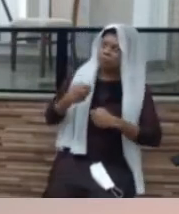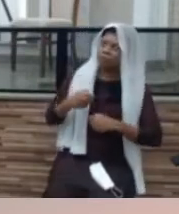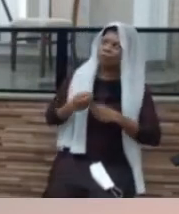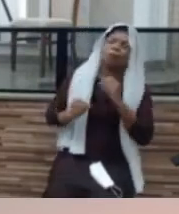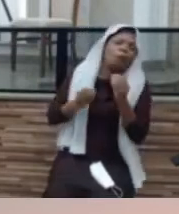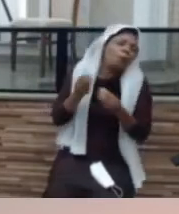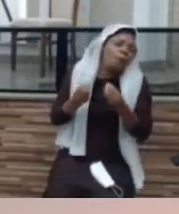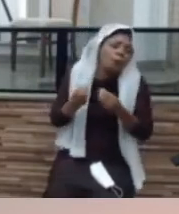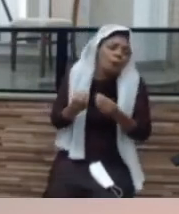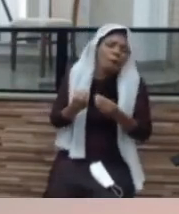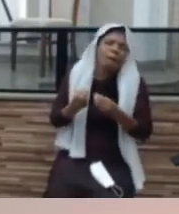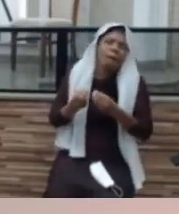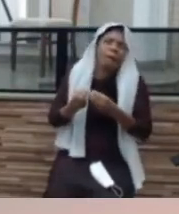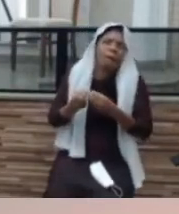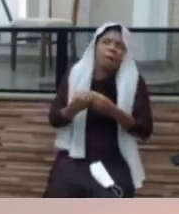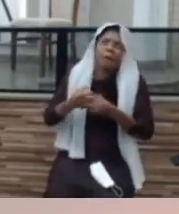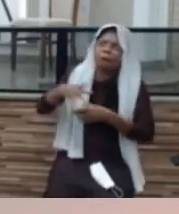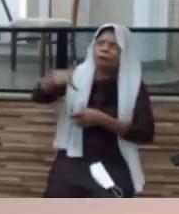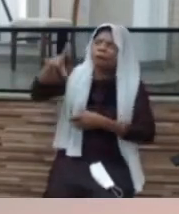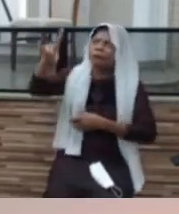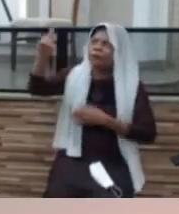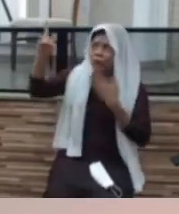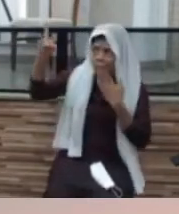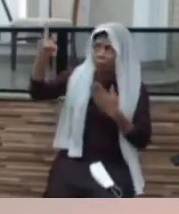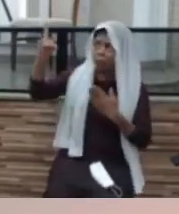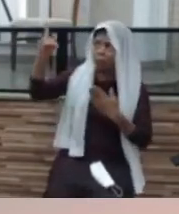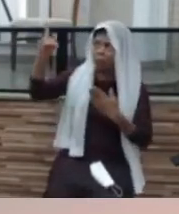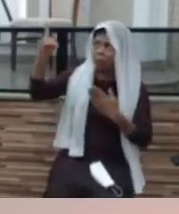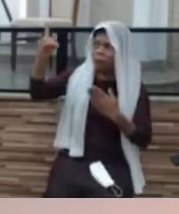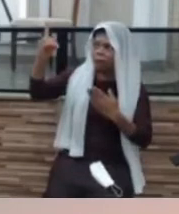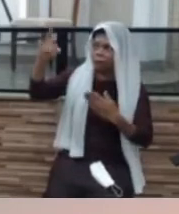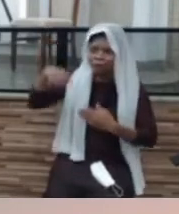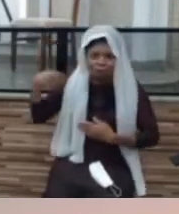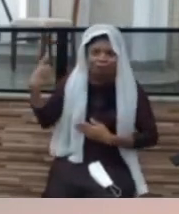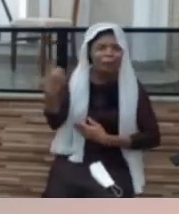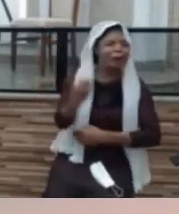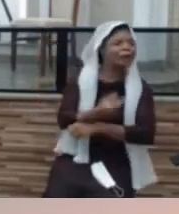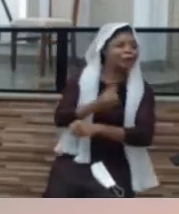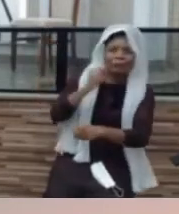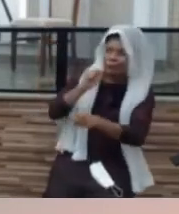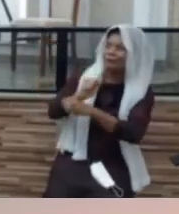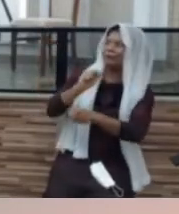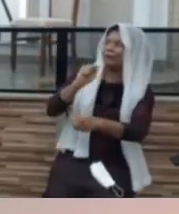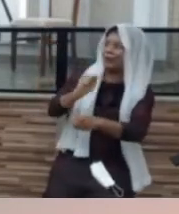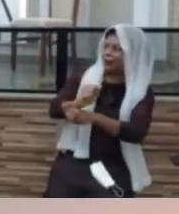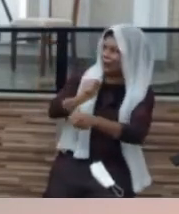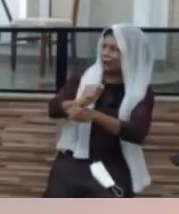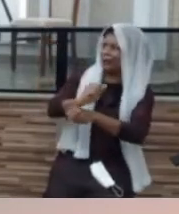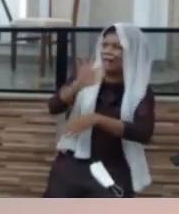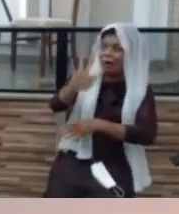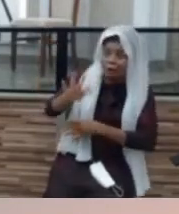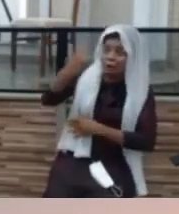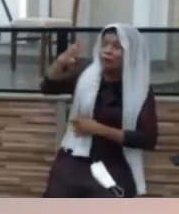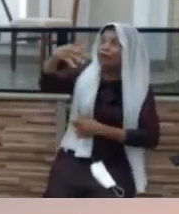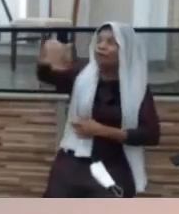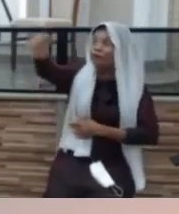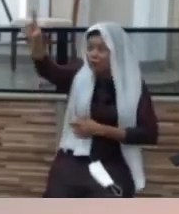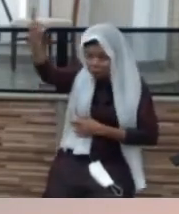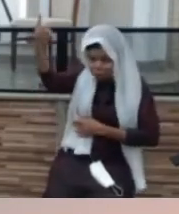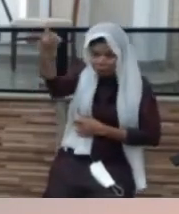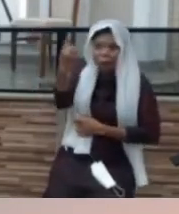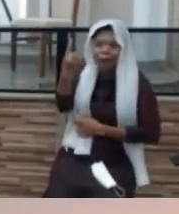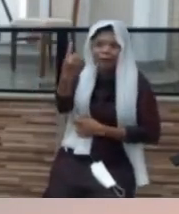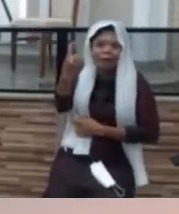Senhor. Esperar, irmão, na promessa de Deus. Esperar a volta do Senhor. Glória ao nome santo do Senhor.